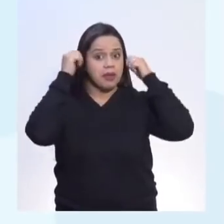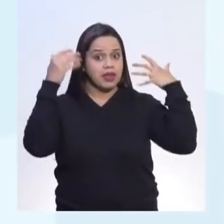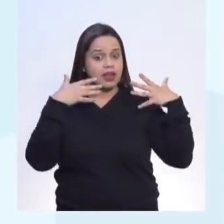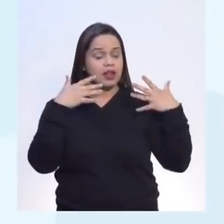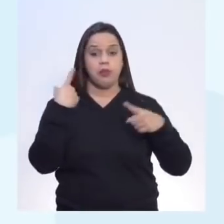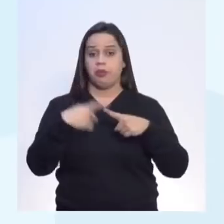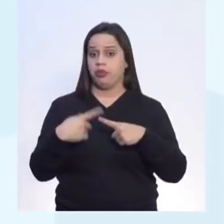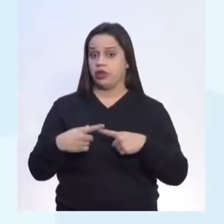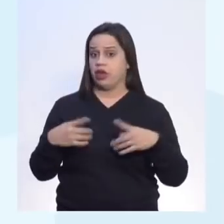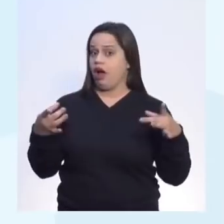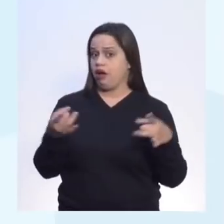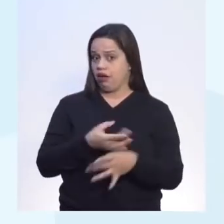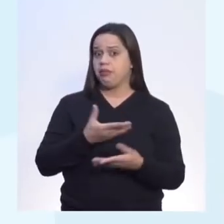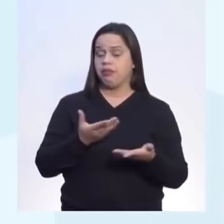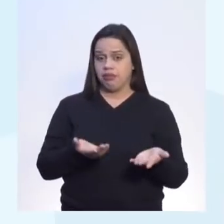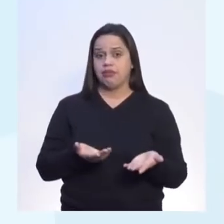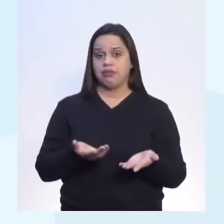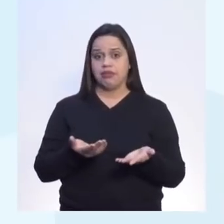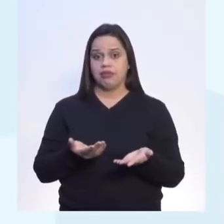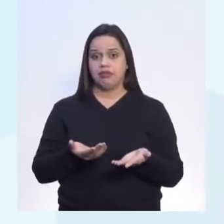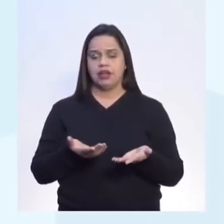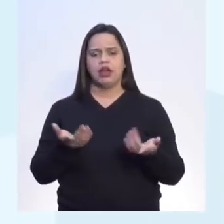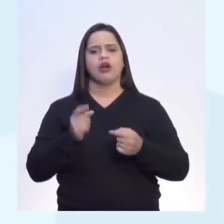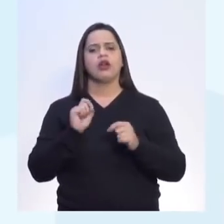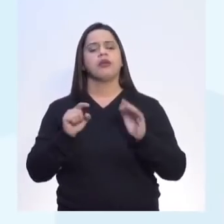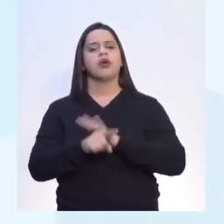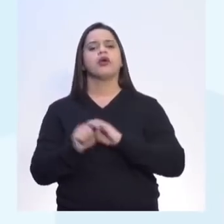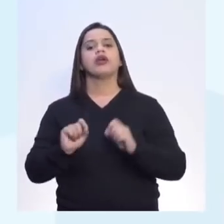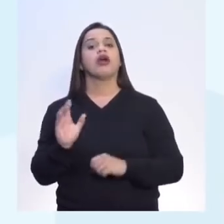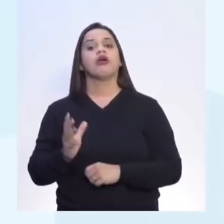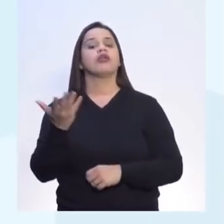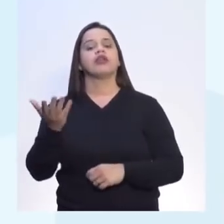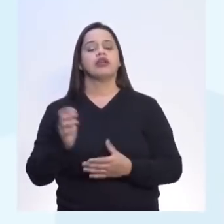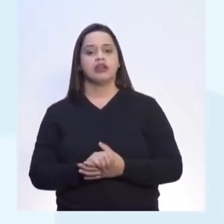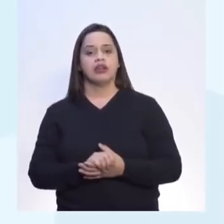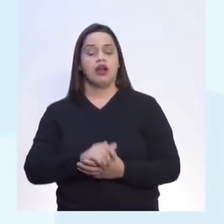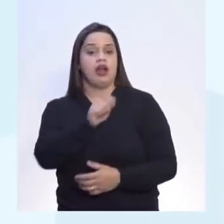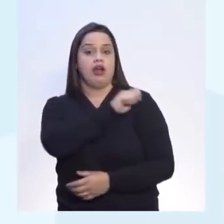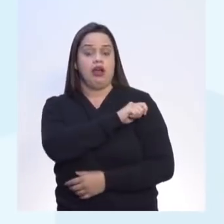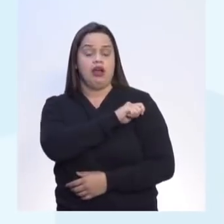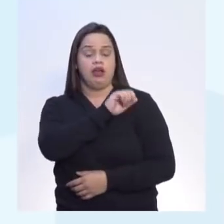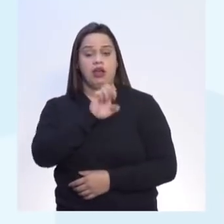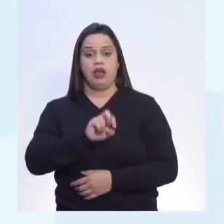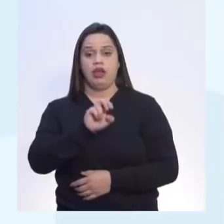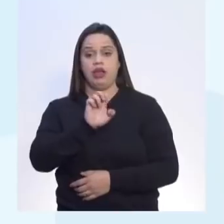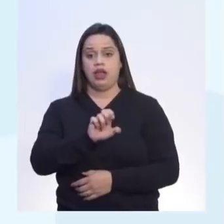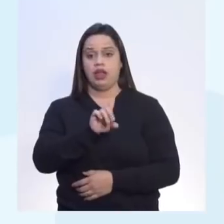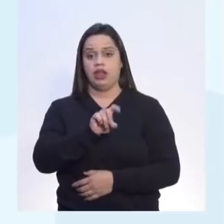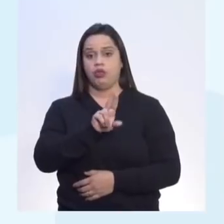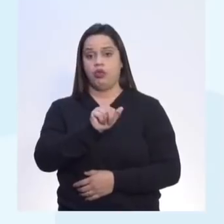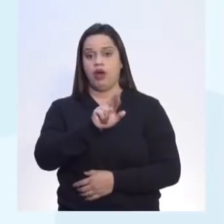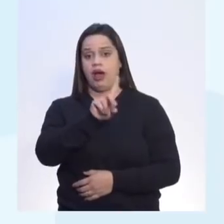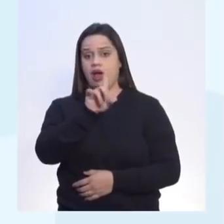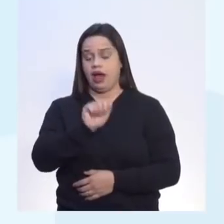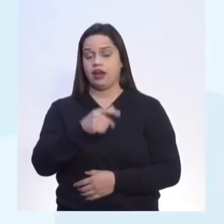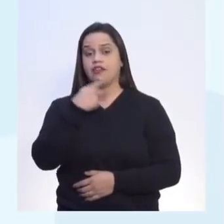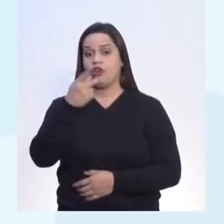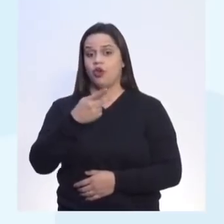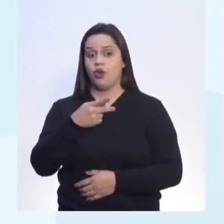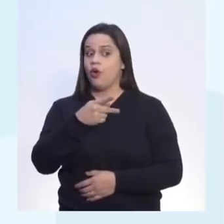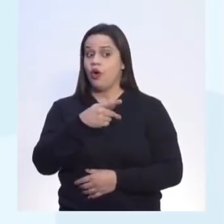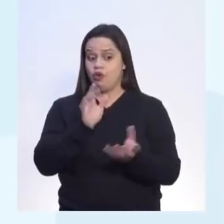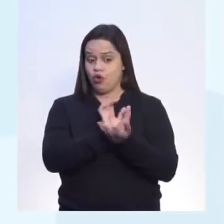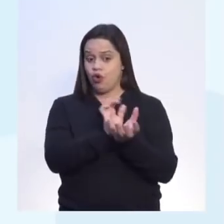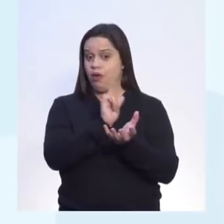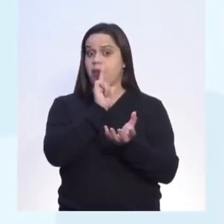Emília? Porque termina aí. O que aconteceu? O Eduardo não, a Eduarda disse, eles vão correr. Eles vão